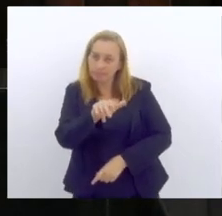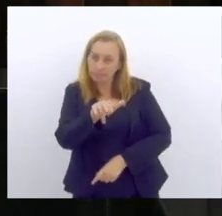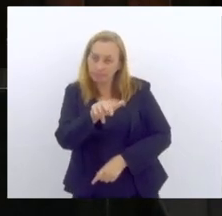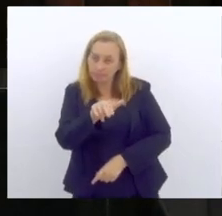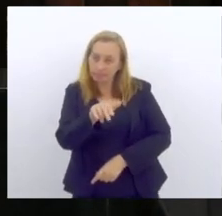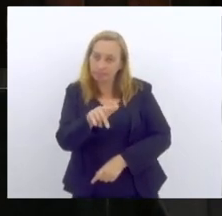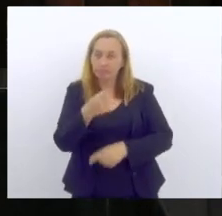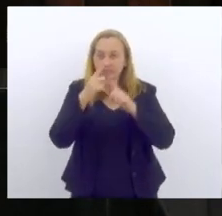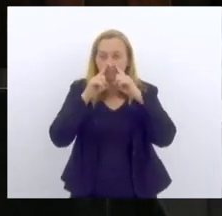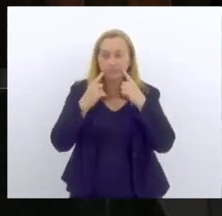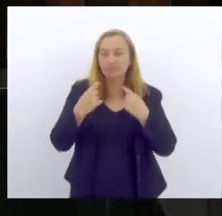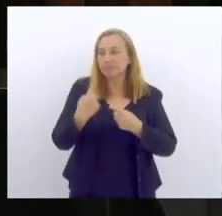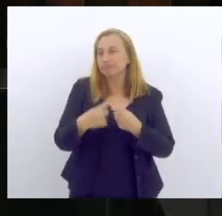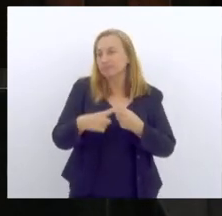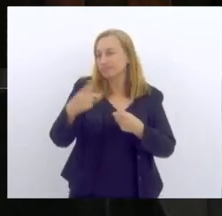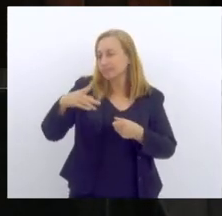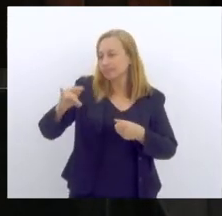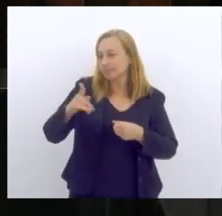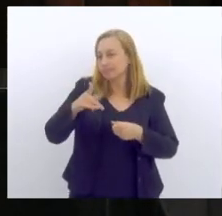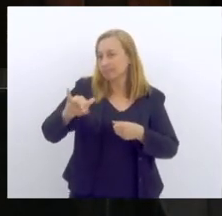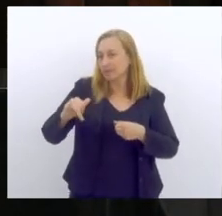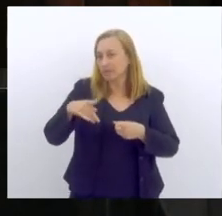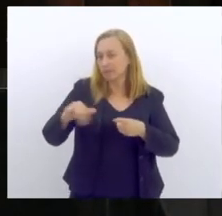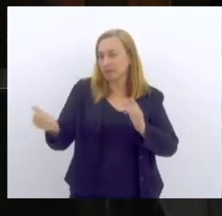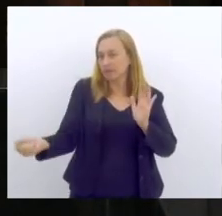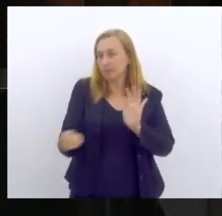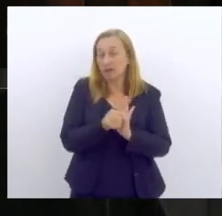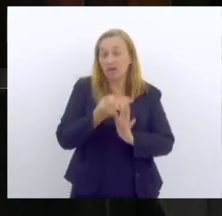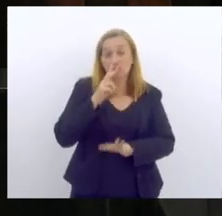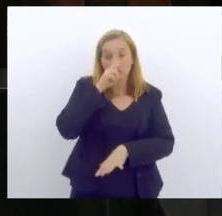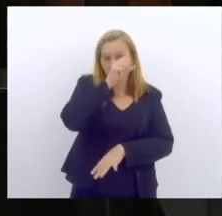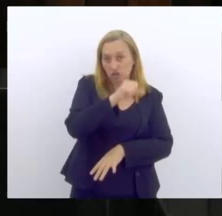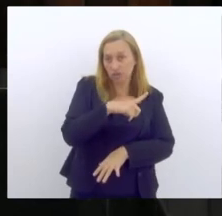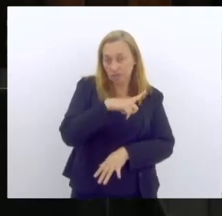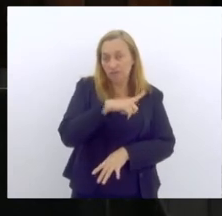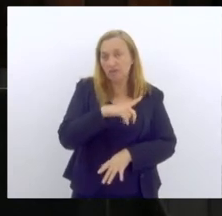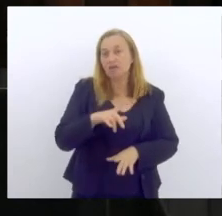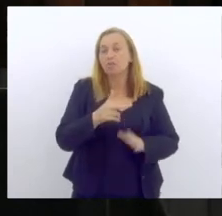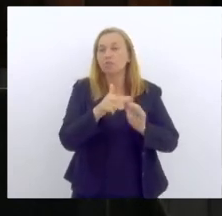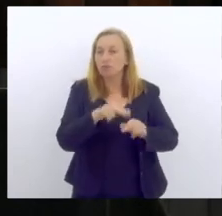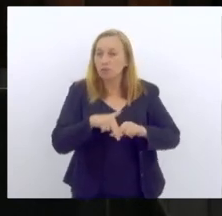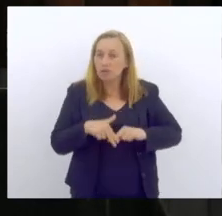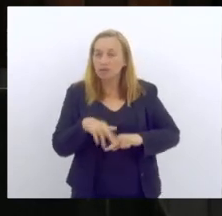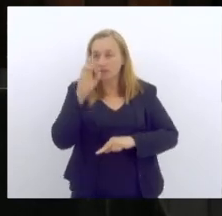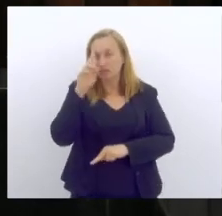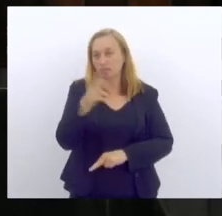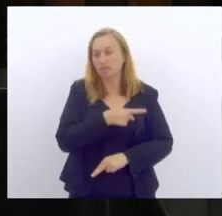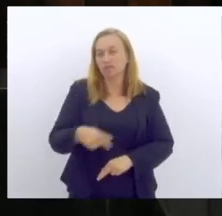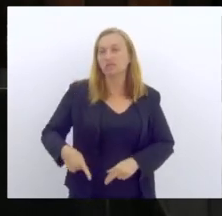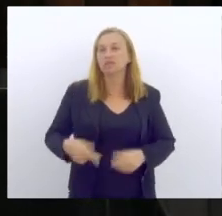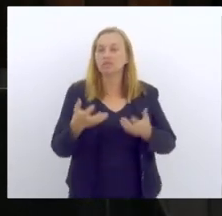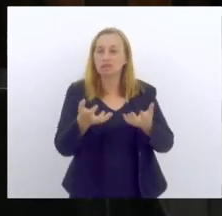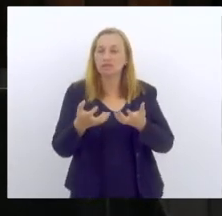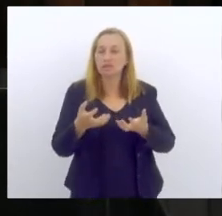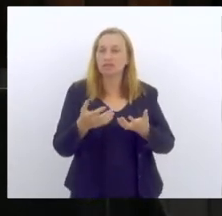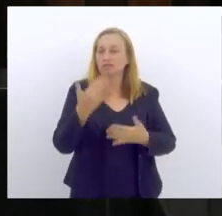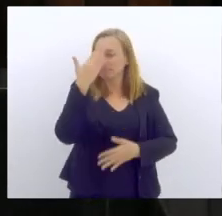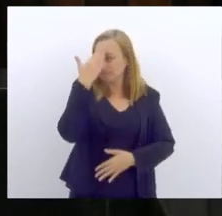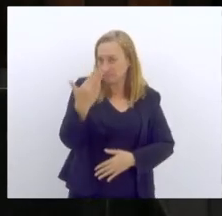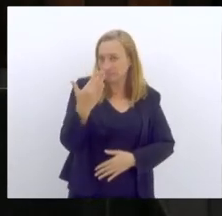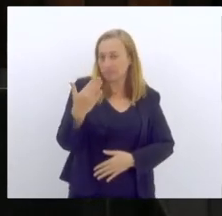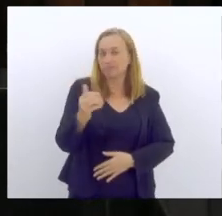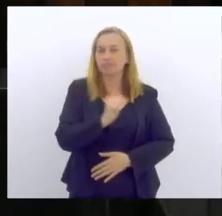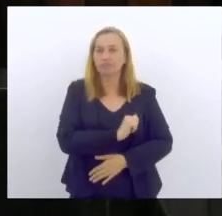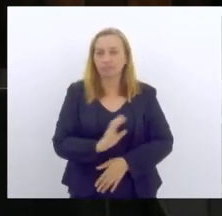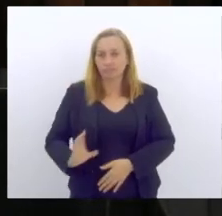porque o papai deixou uma marca muito forte então por isso o presidente é que eu quero dizer da nossa gratidão André